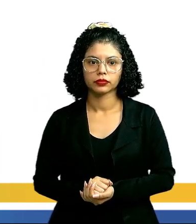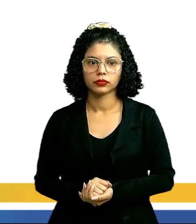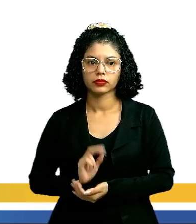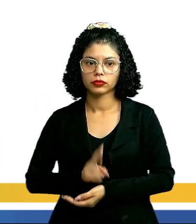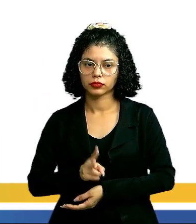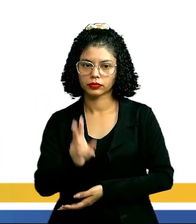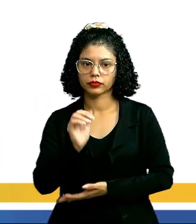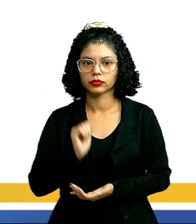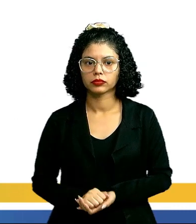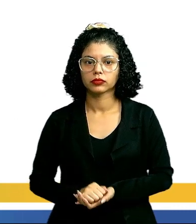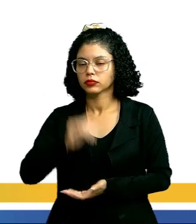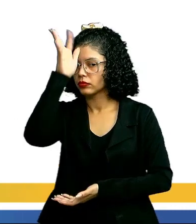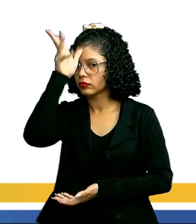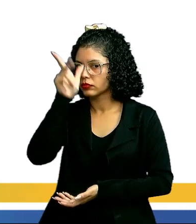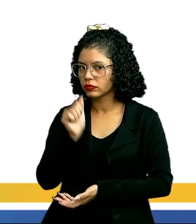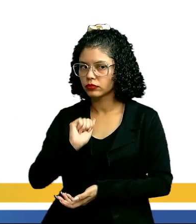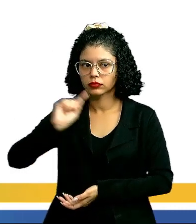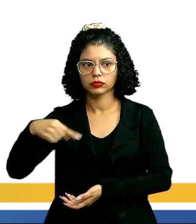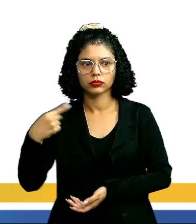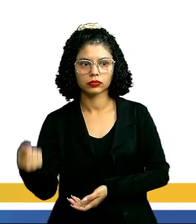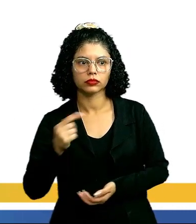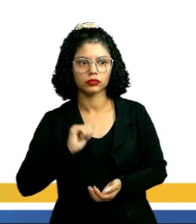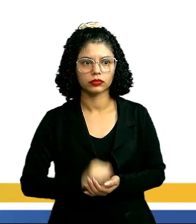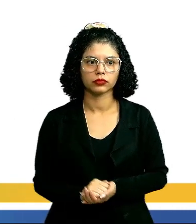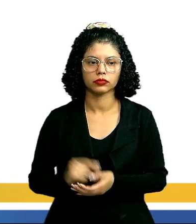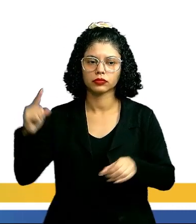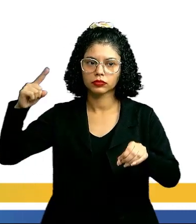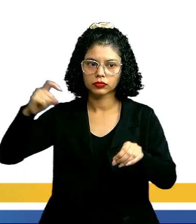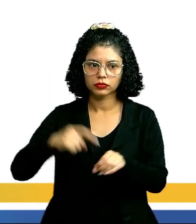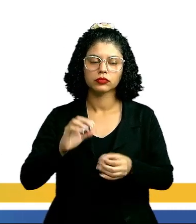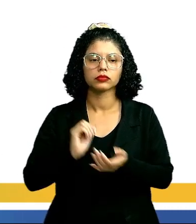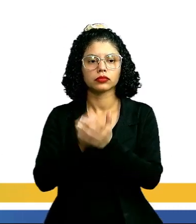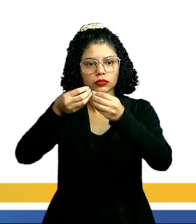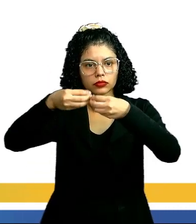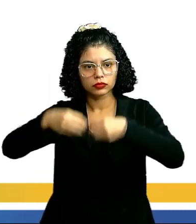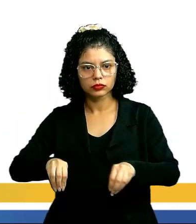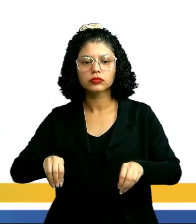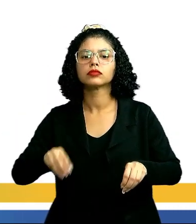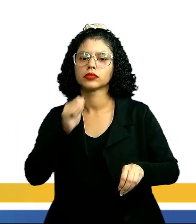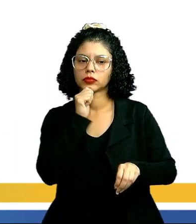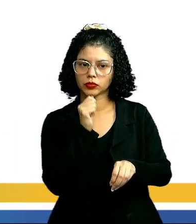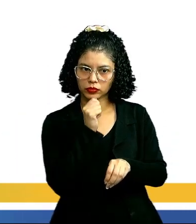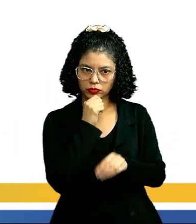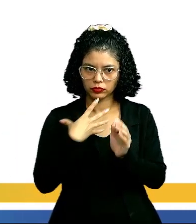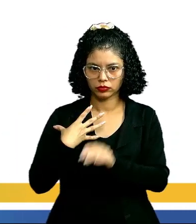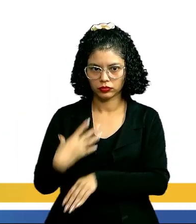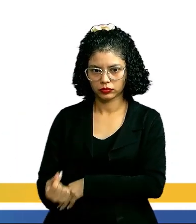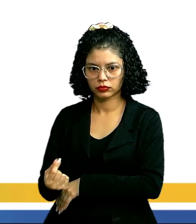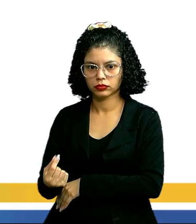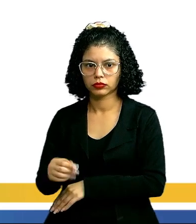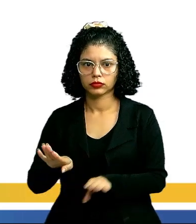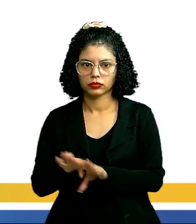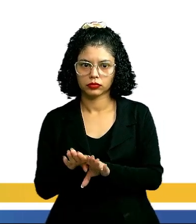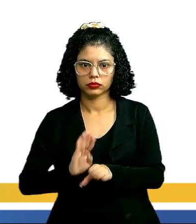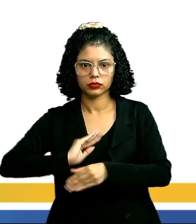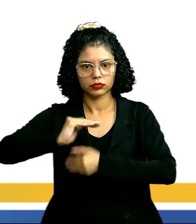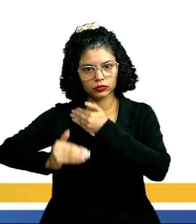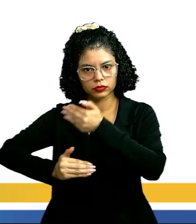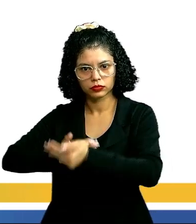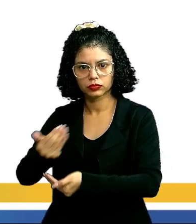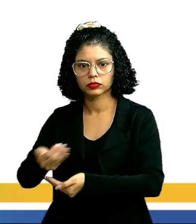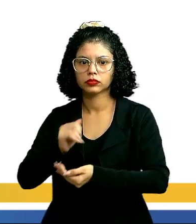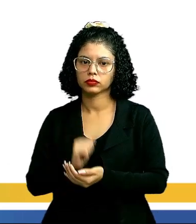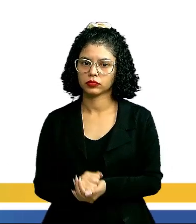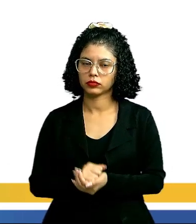tá, continua a questão. No caso das galinhas, após a fertilização interna, os ovos são postos e